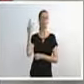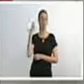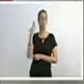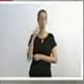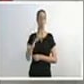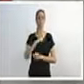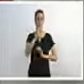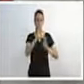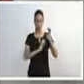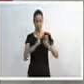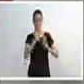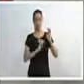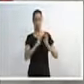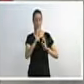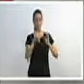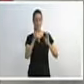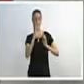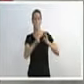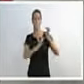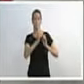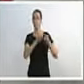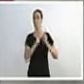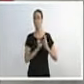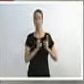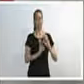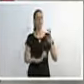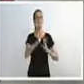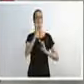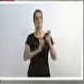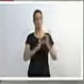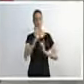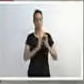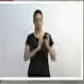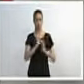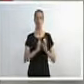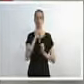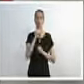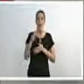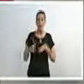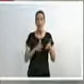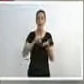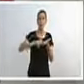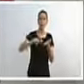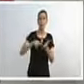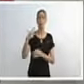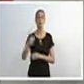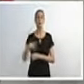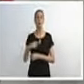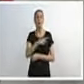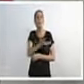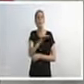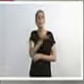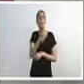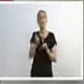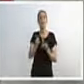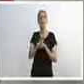que eu falo sempre nesta tribuna, que a mesma empresa que está desassoriando o Rio do Texto, o Rio Pomerode, gostaria de fazer o